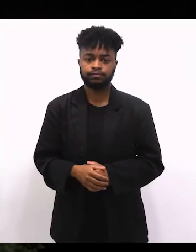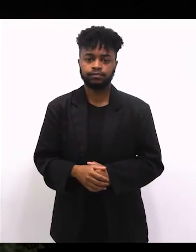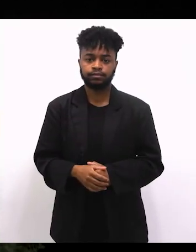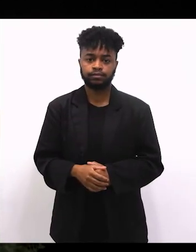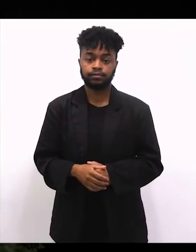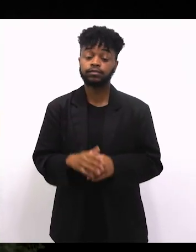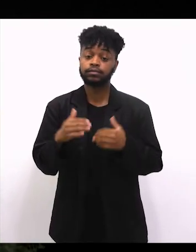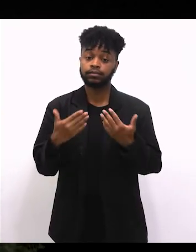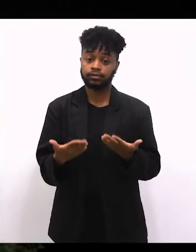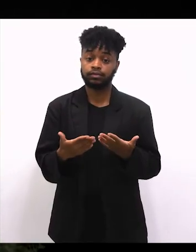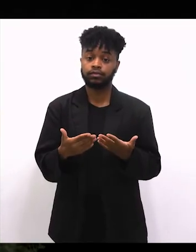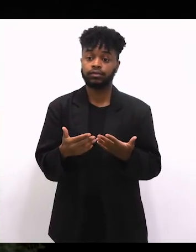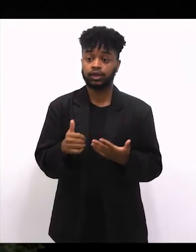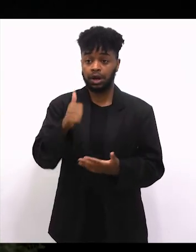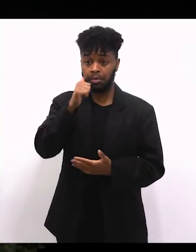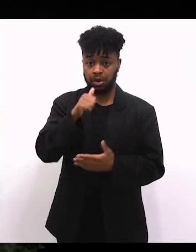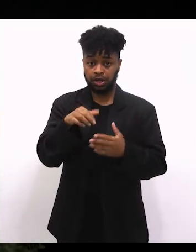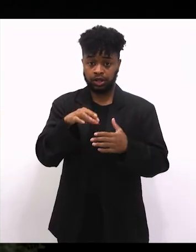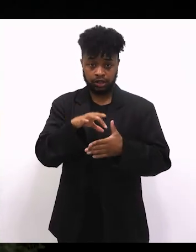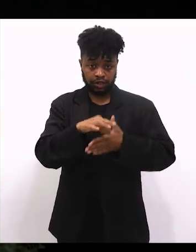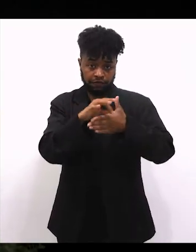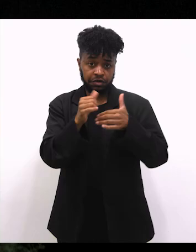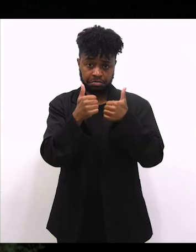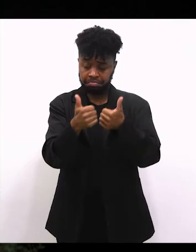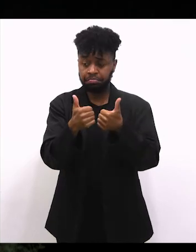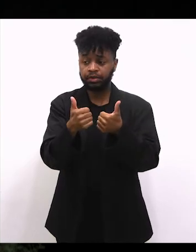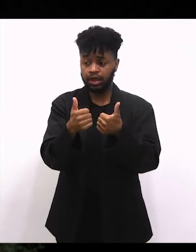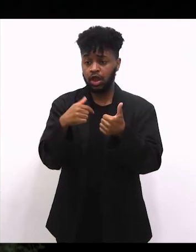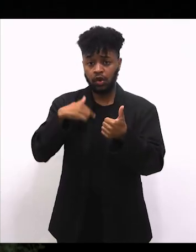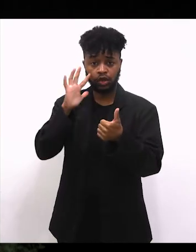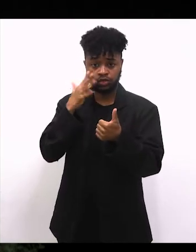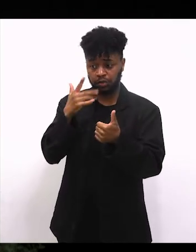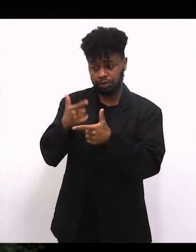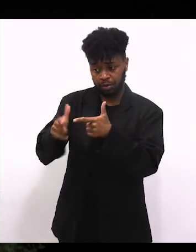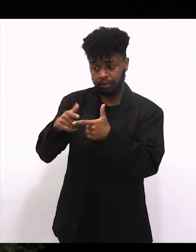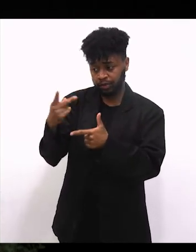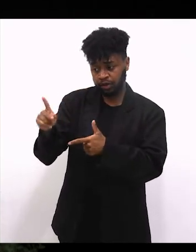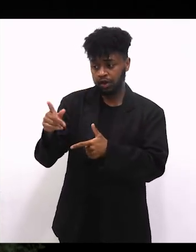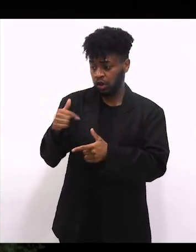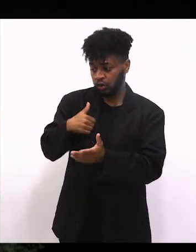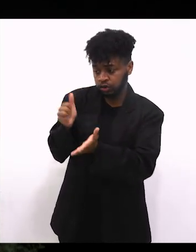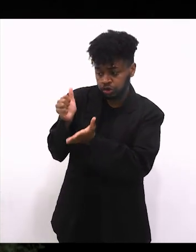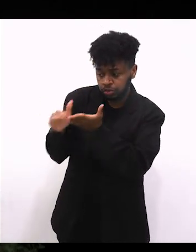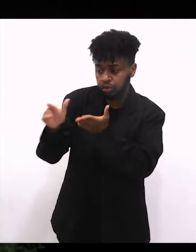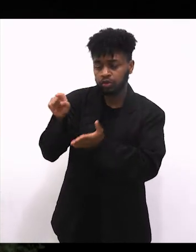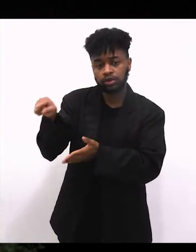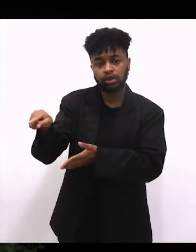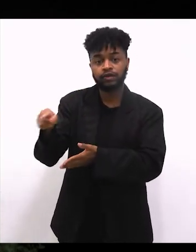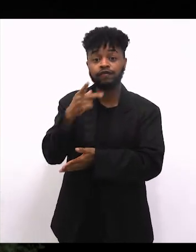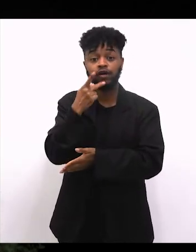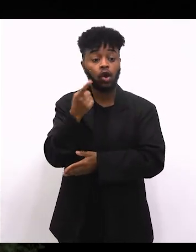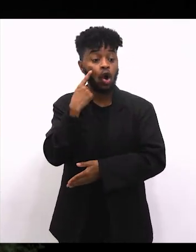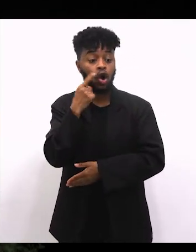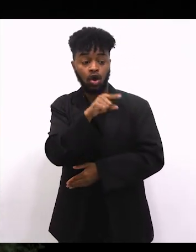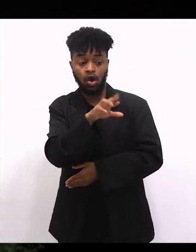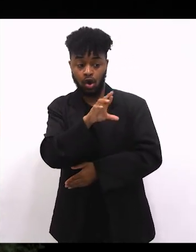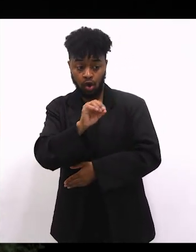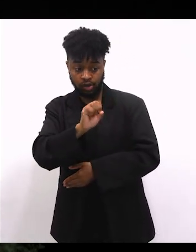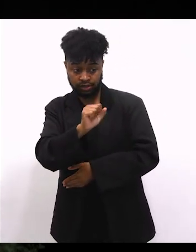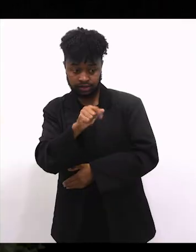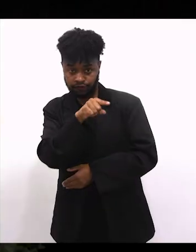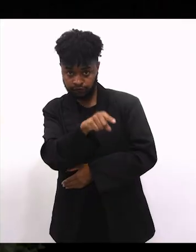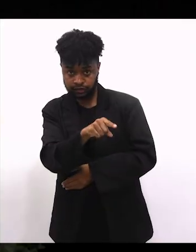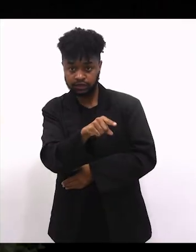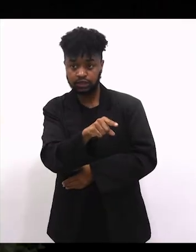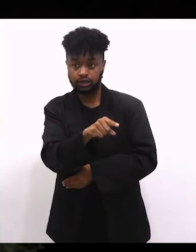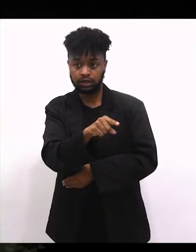daqui. E aí a aliciadora fala, então tudo bem, eu vou resolver o seu problema, você vai embora, expulsa essa outra mulher e fala para a Rosa, olha, e